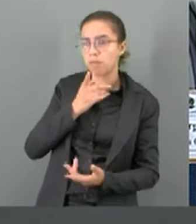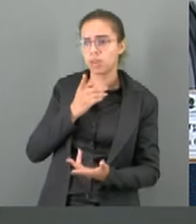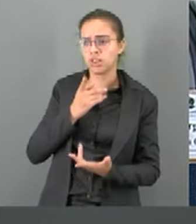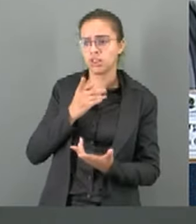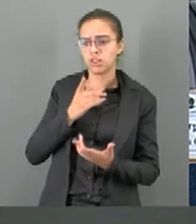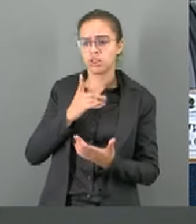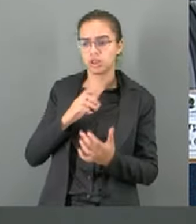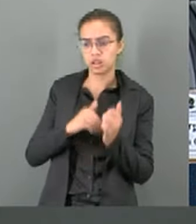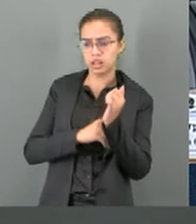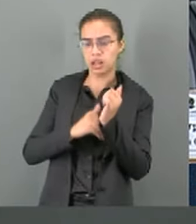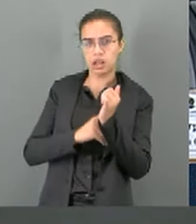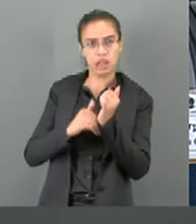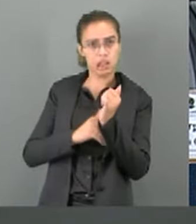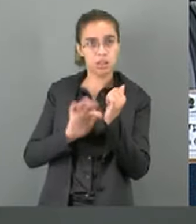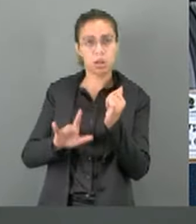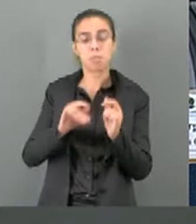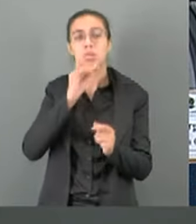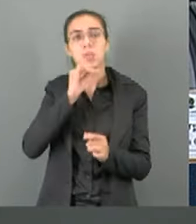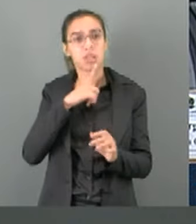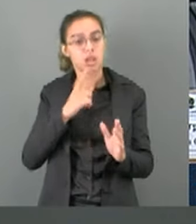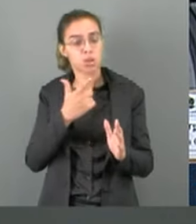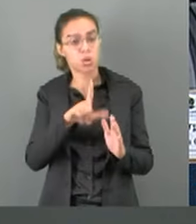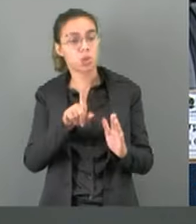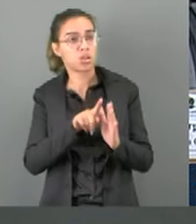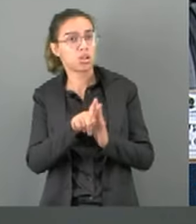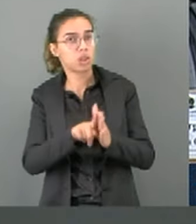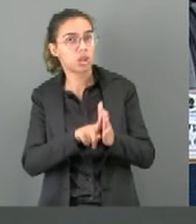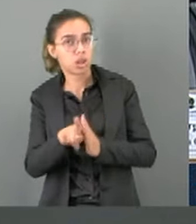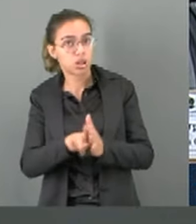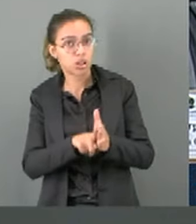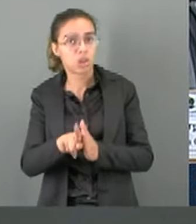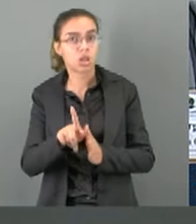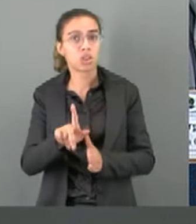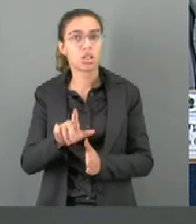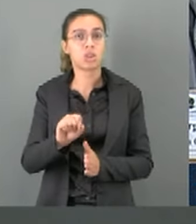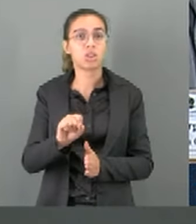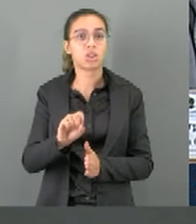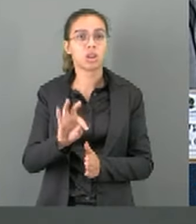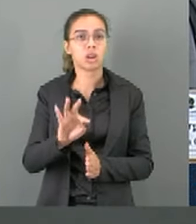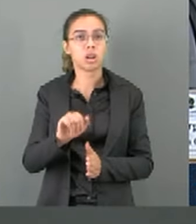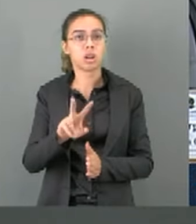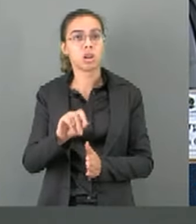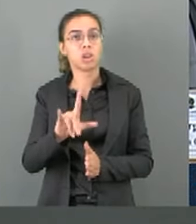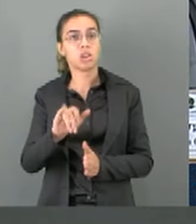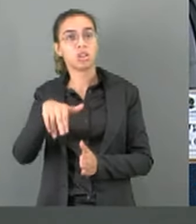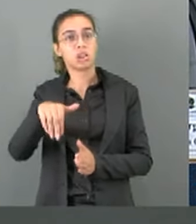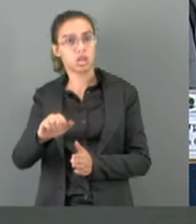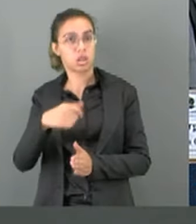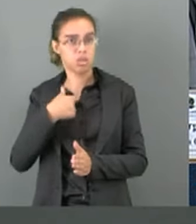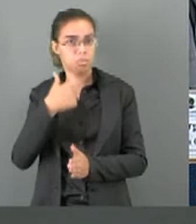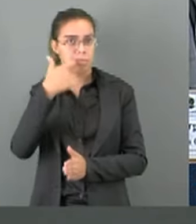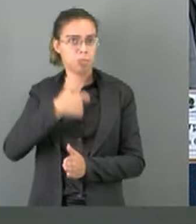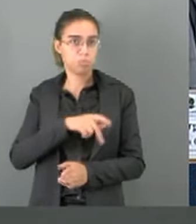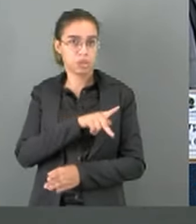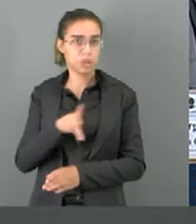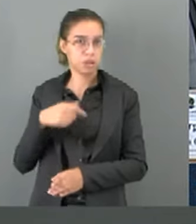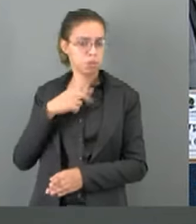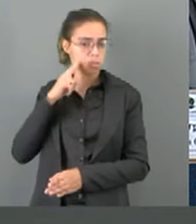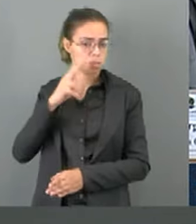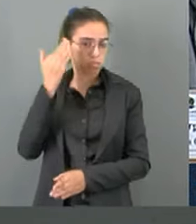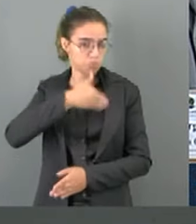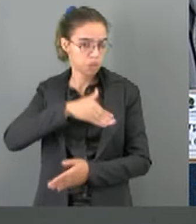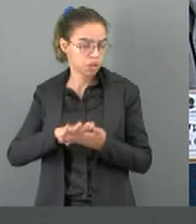tem alguma investigação contra o cantor Gustavo Lima, que, a meu ver, eu, como presidente da CPI, ainda não vi nenhuma